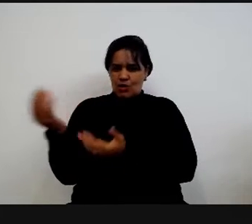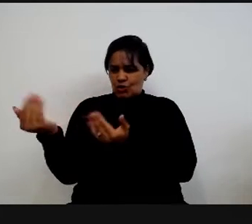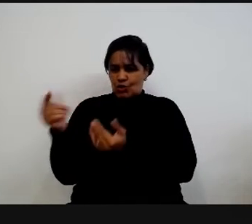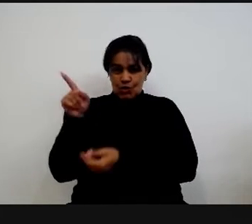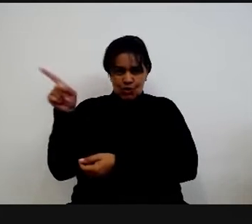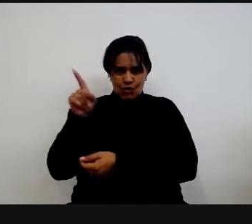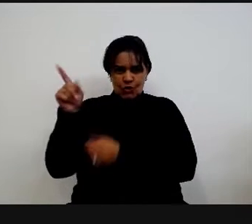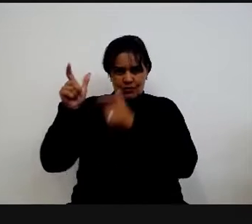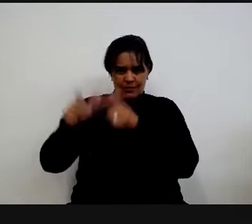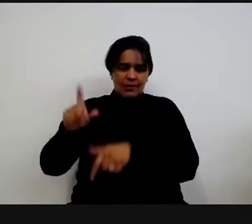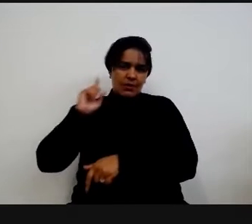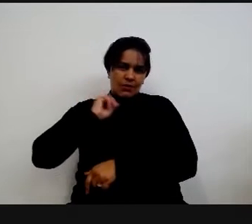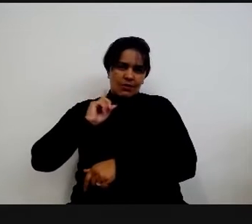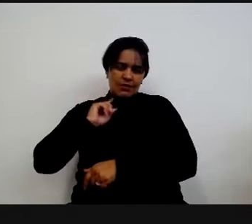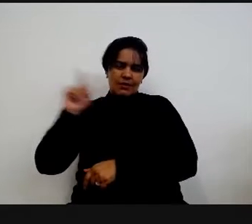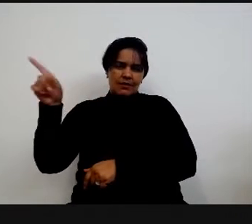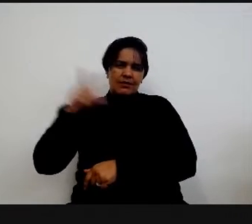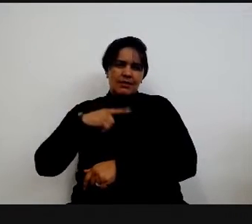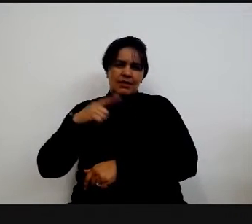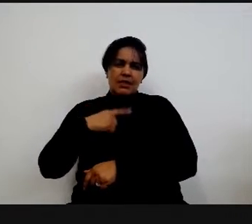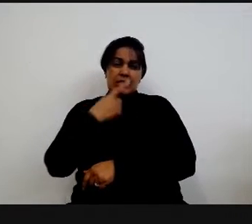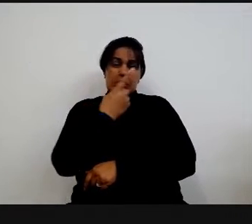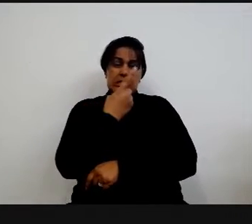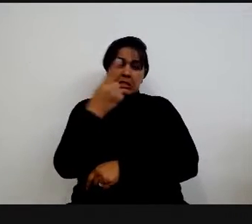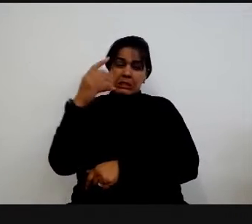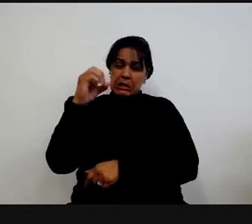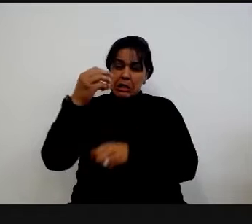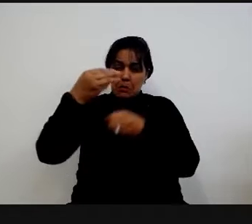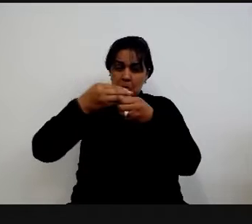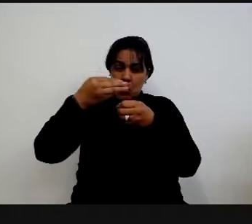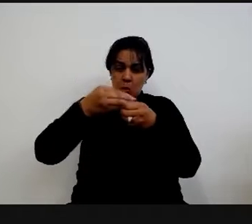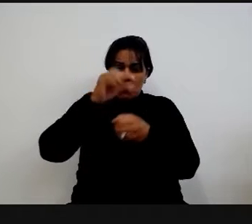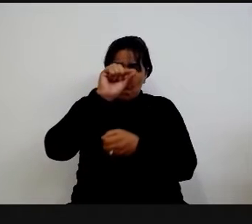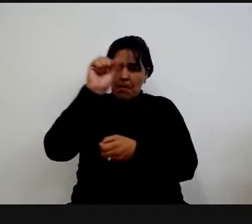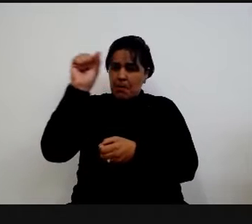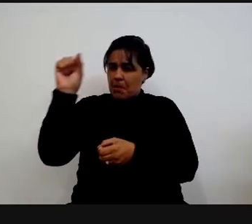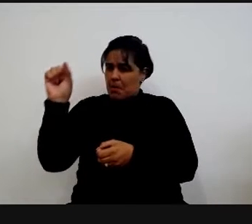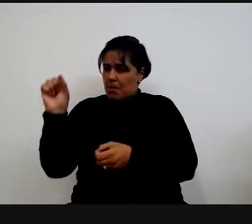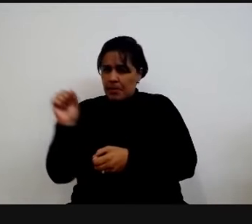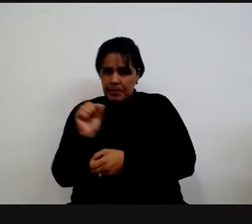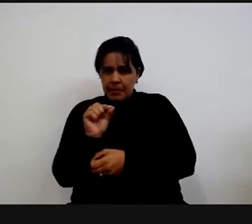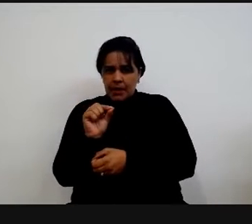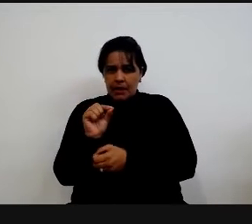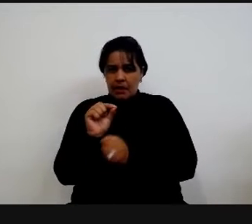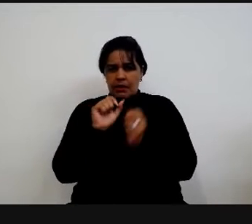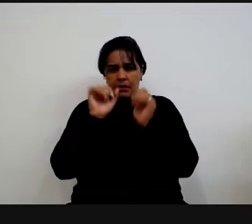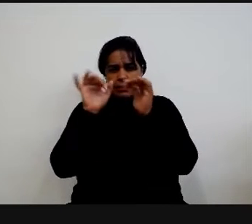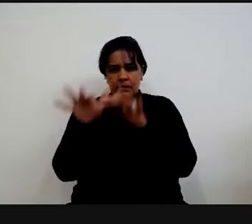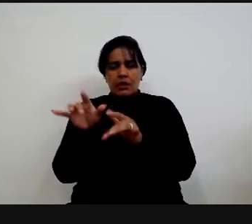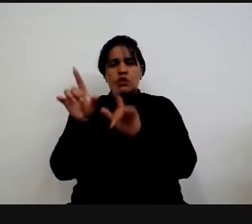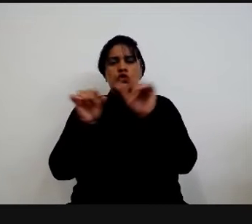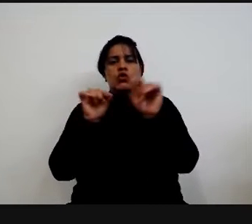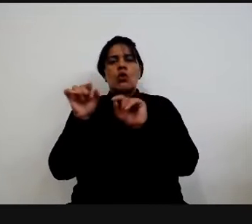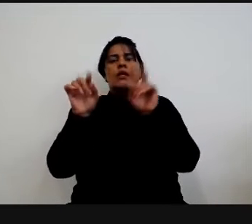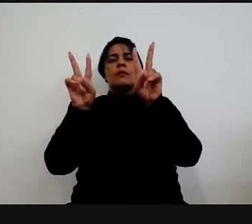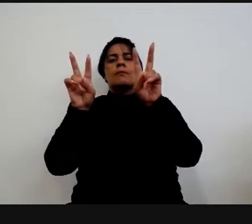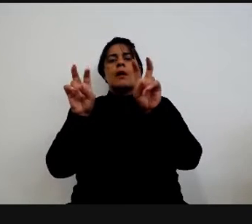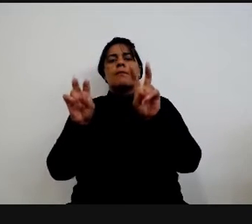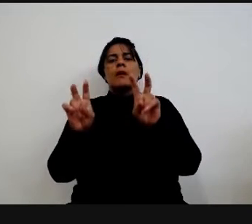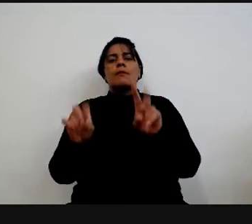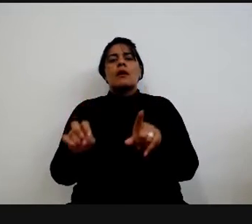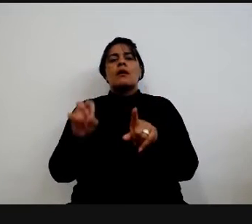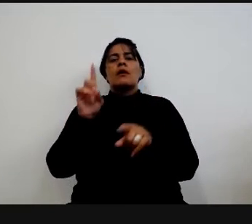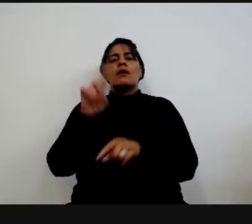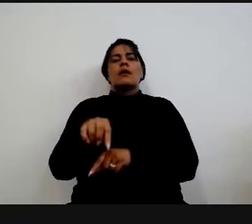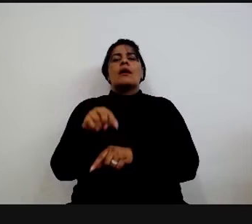com jovens de 110 municípios, se não me engano, escolhendo o tema do debate que eles vão fazer